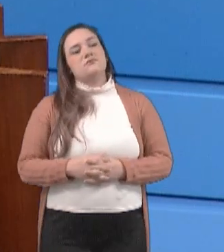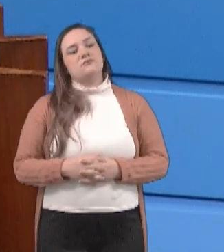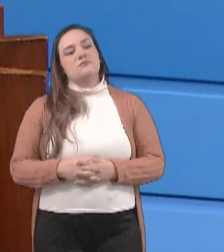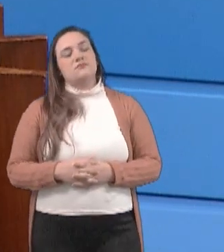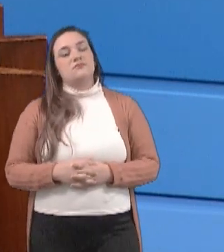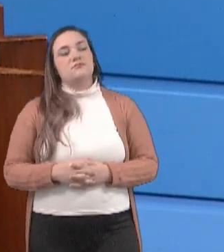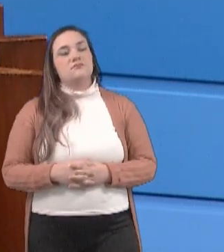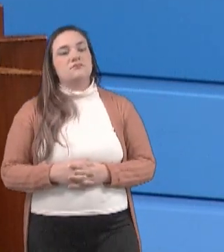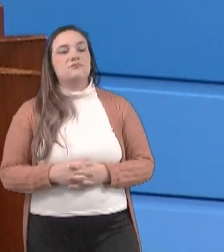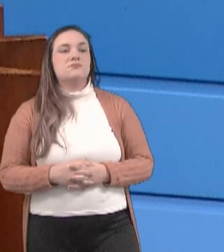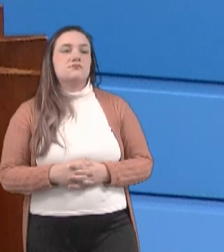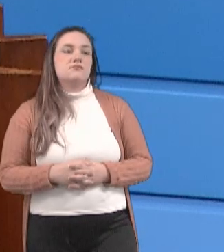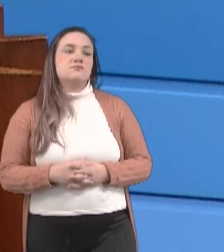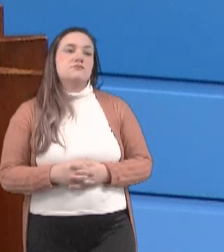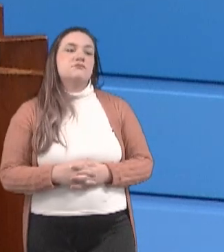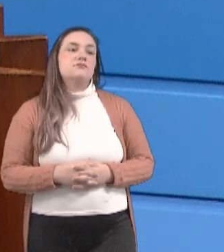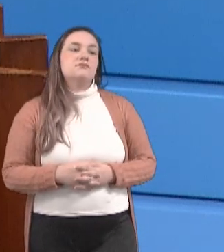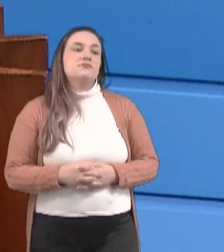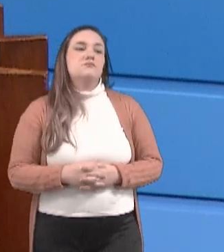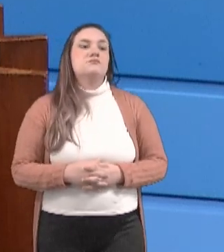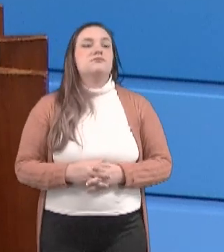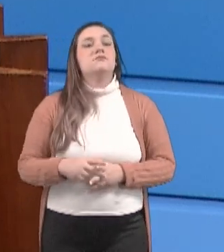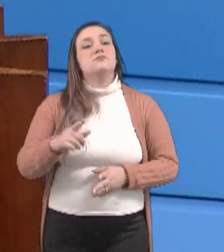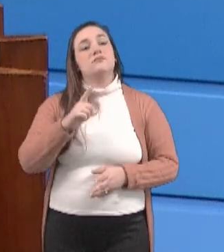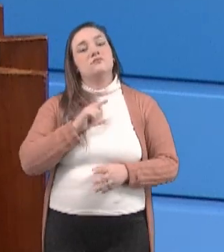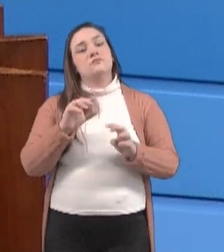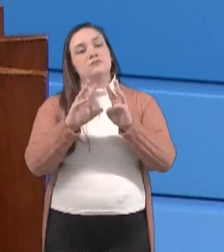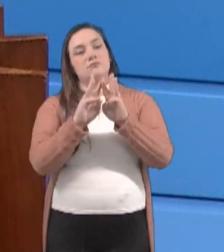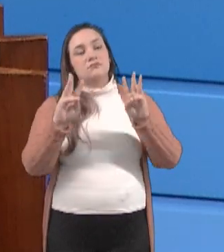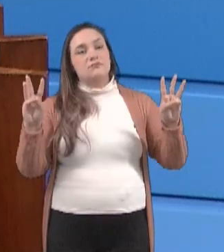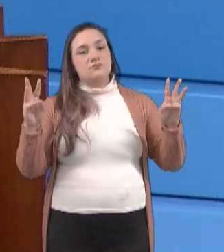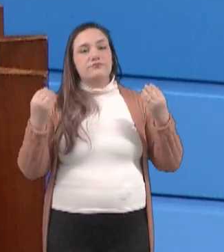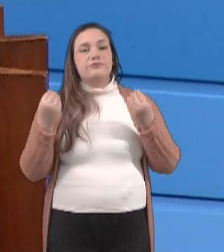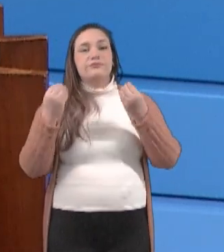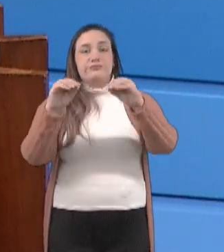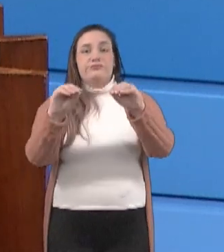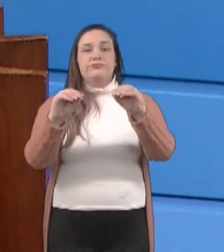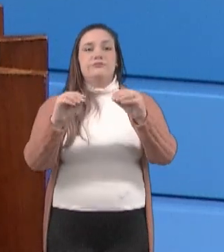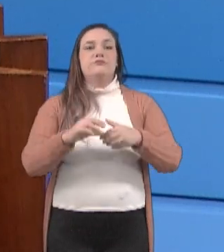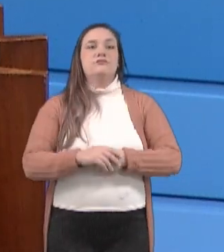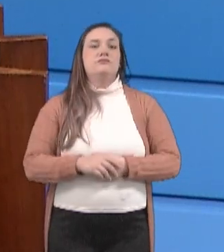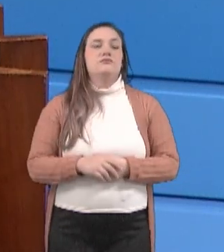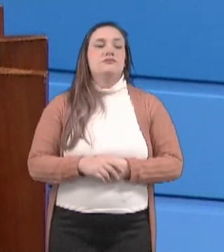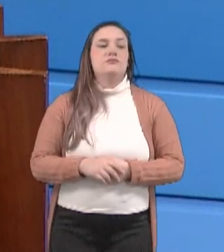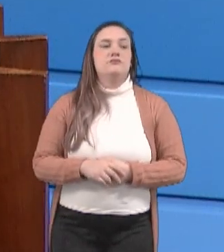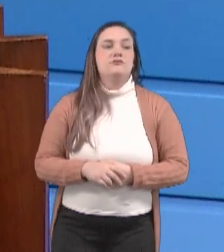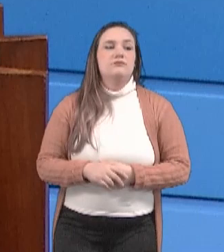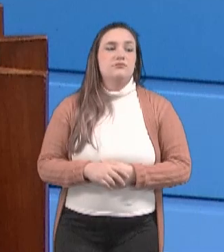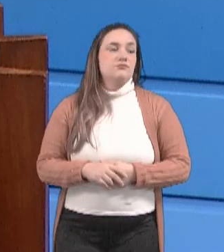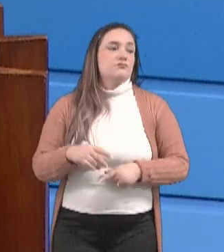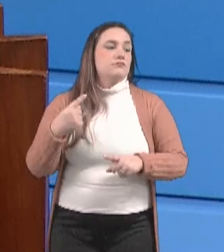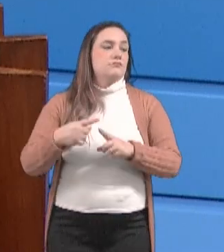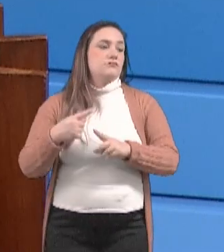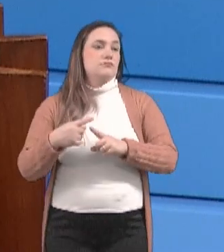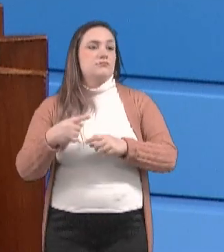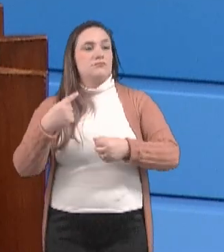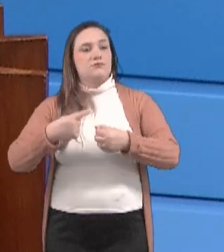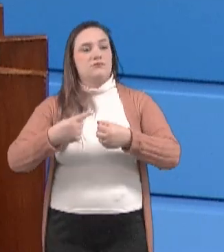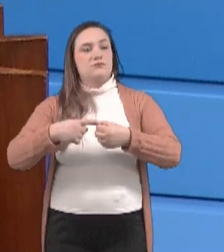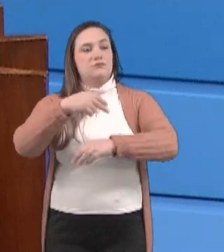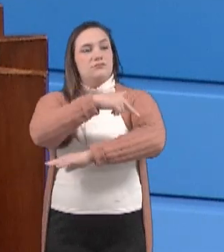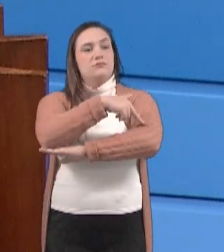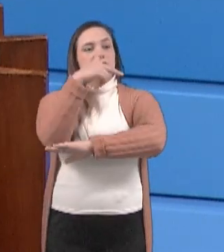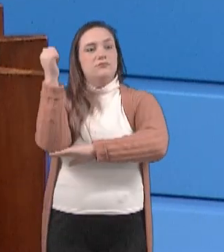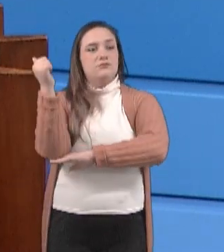E um jornal, um site Nova Andradina, publicou uma matéria, porque lá em Nova Andradina aconteceu até